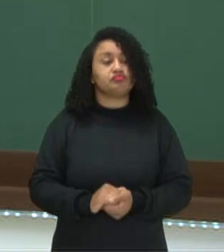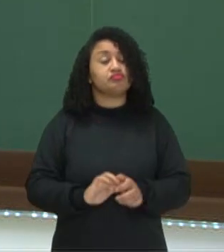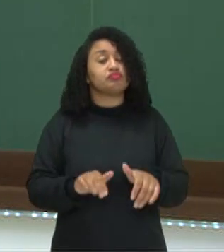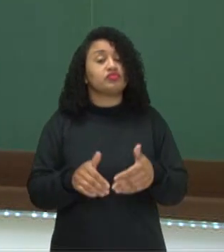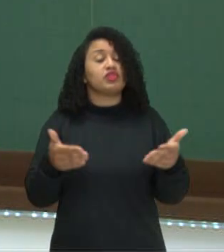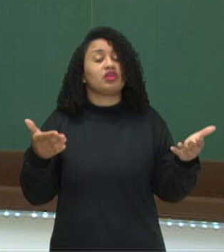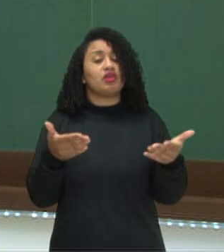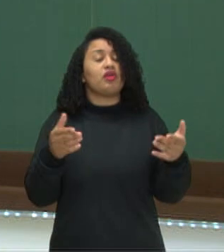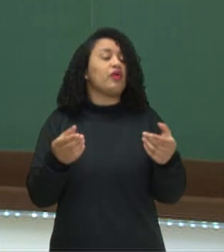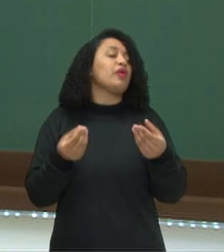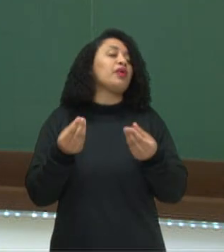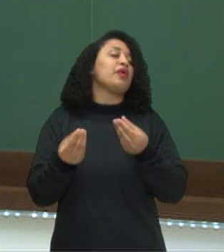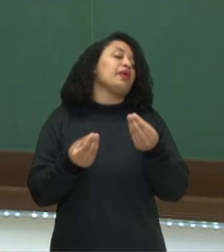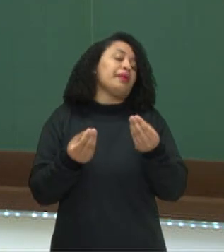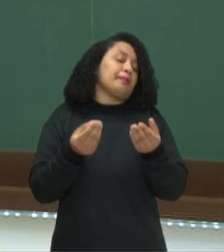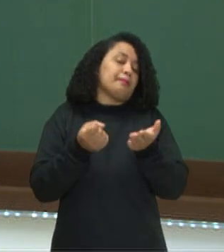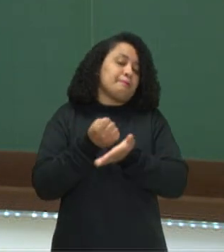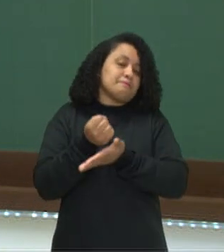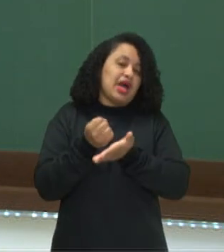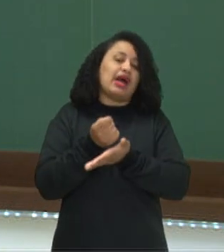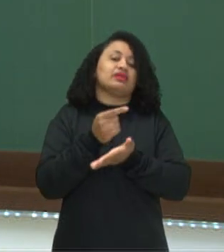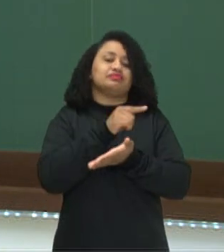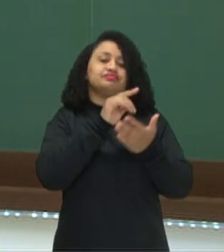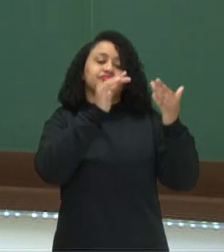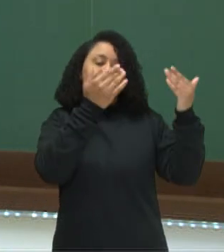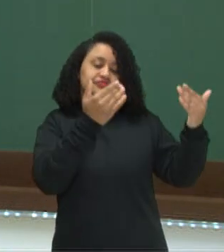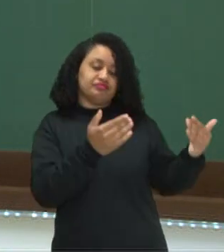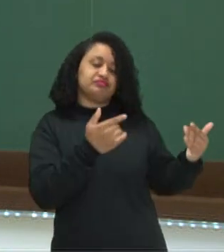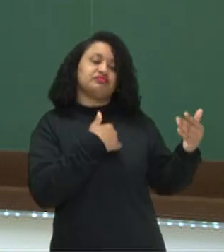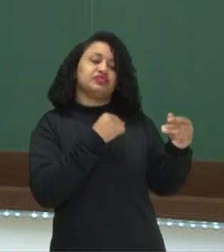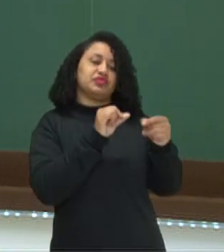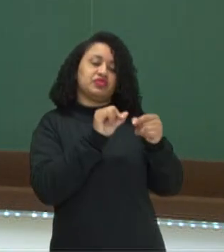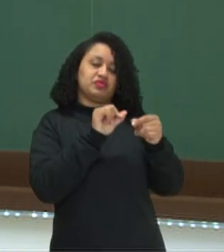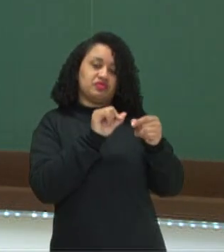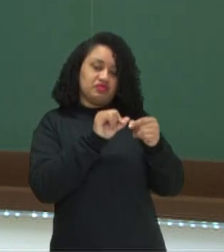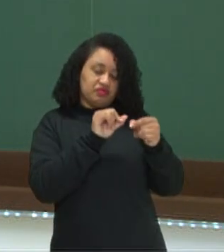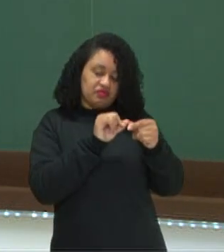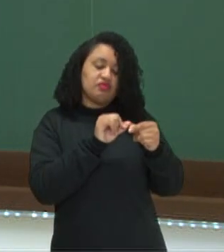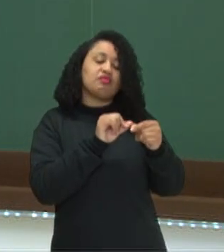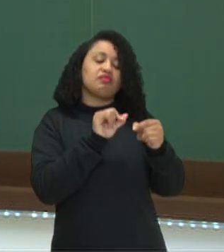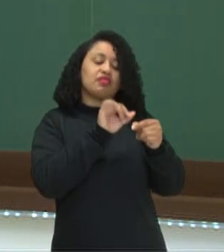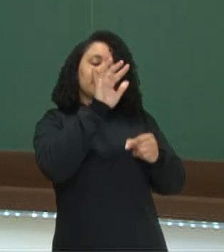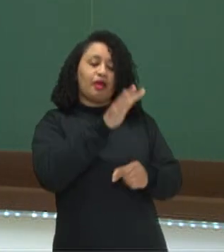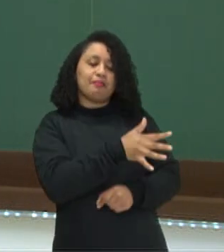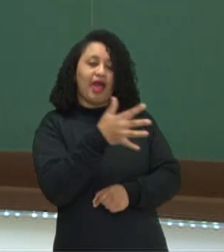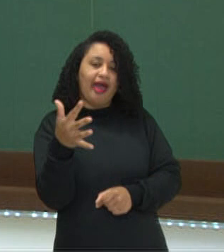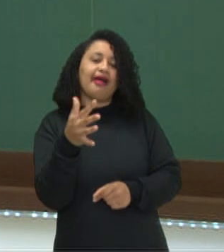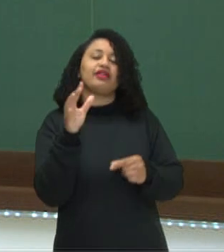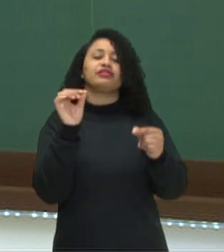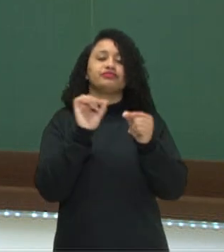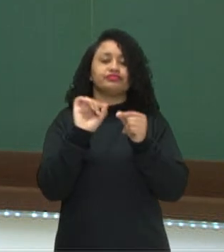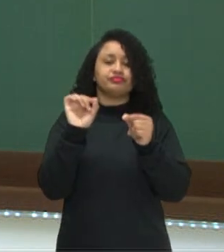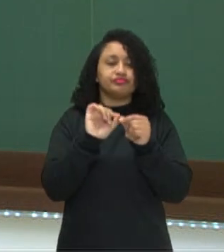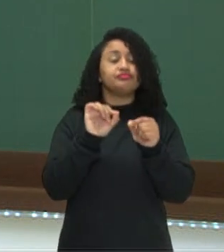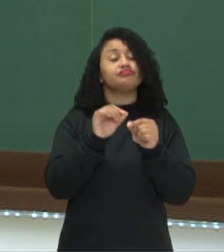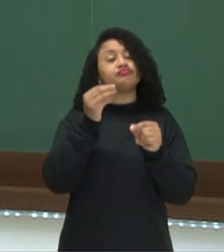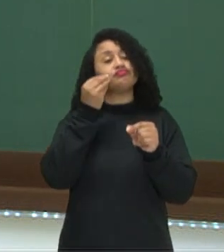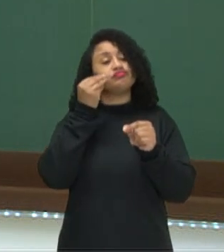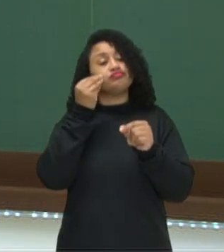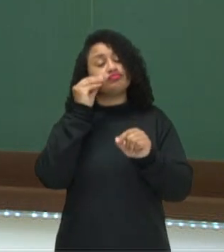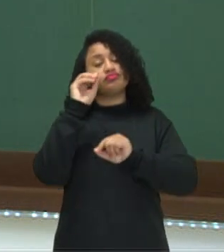Então, com base, pessoal, na análise que a gente fez ali, construção da nossa tabela,